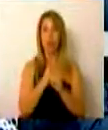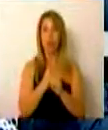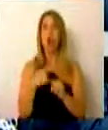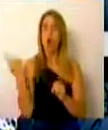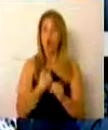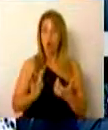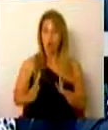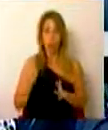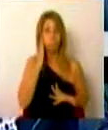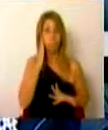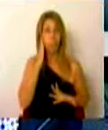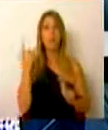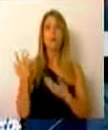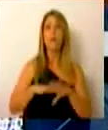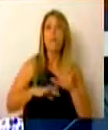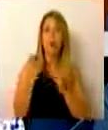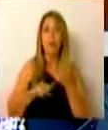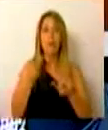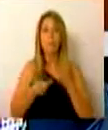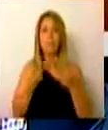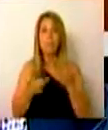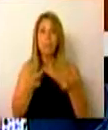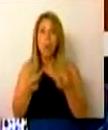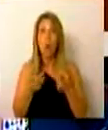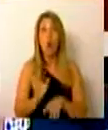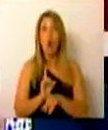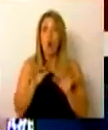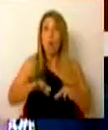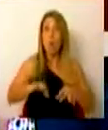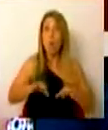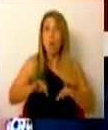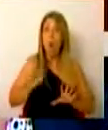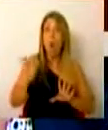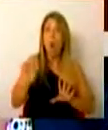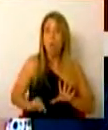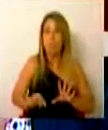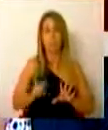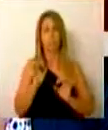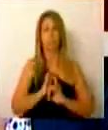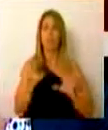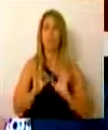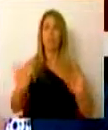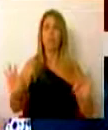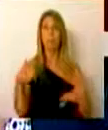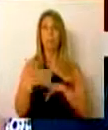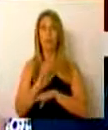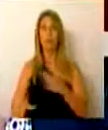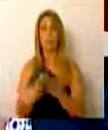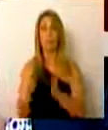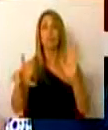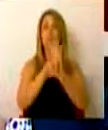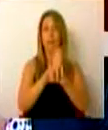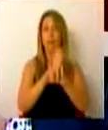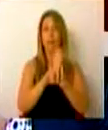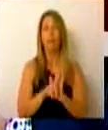a fazer a sua apreciação e assim que a tivermos concluído, naturalmente a formalizaremos com proposta de lei. Aquilo